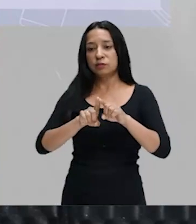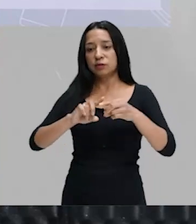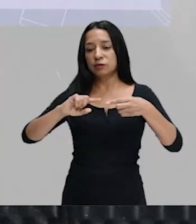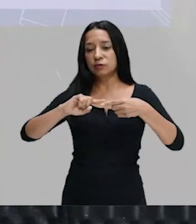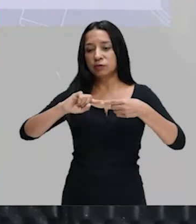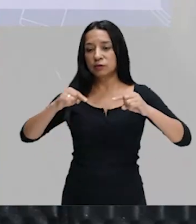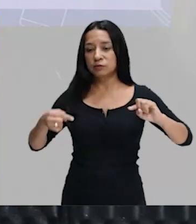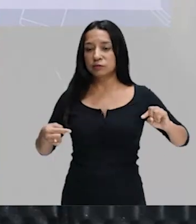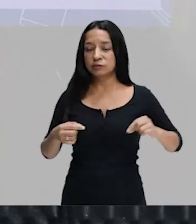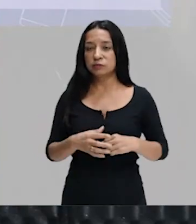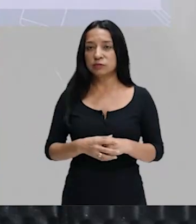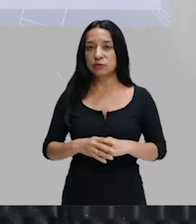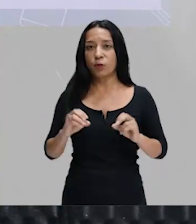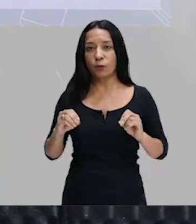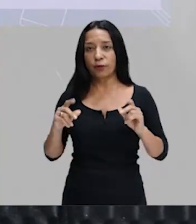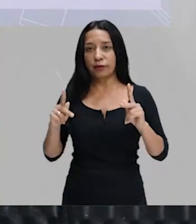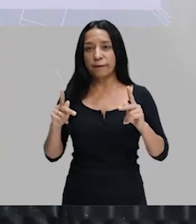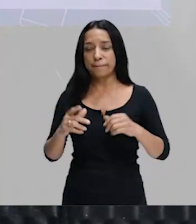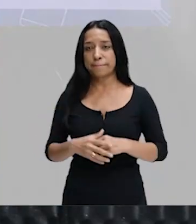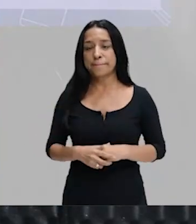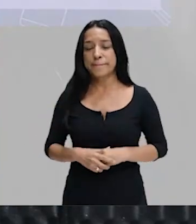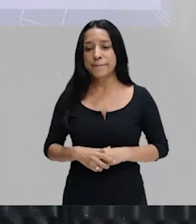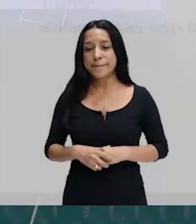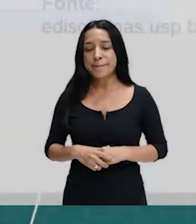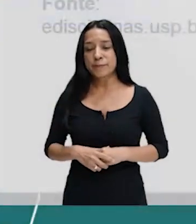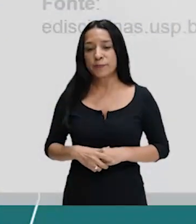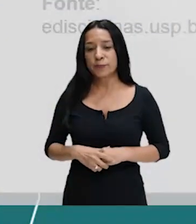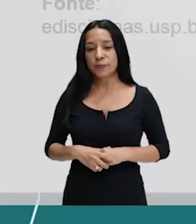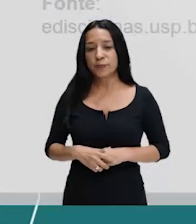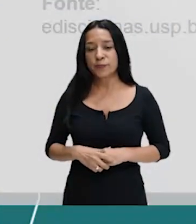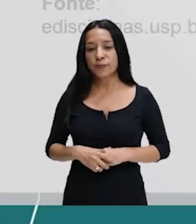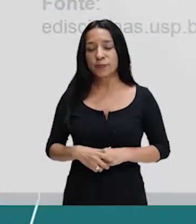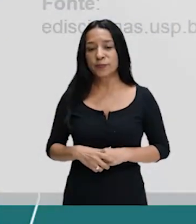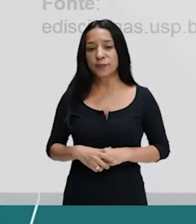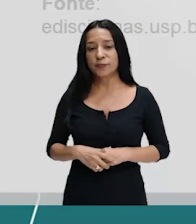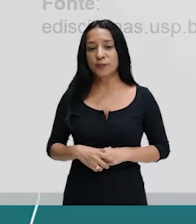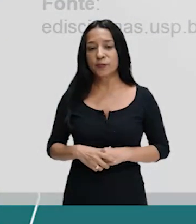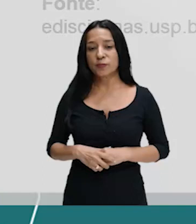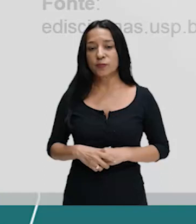RNA. Ok, pessoal? Então, vamos aqui, ó.